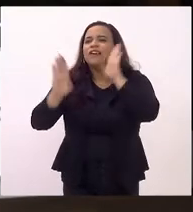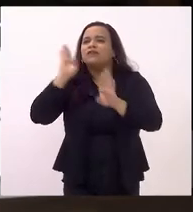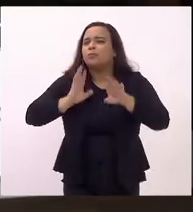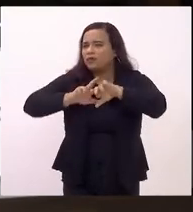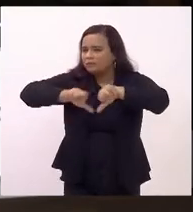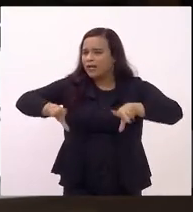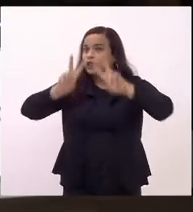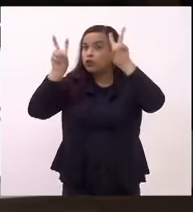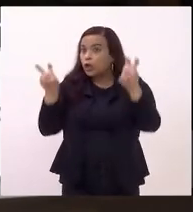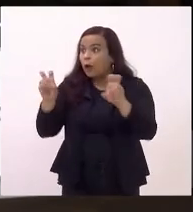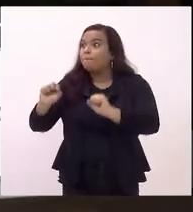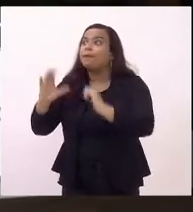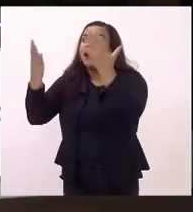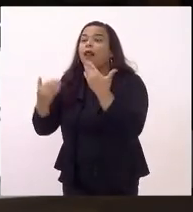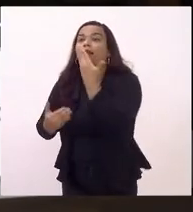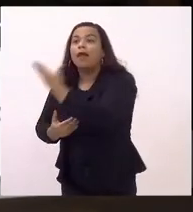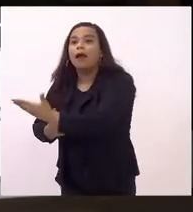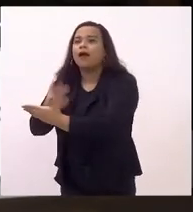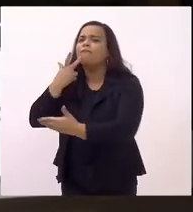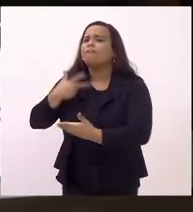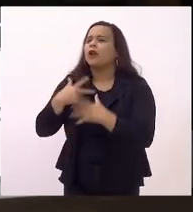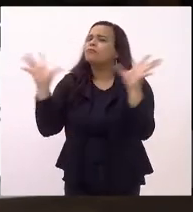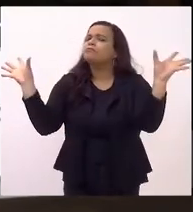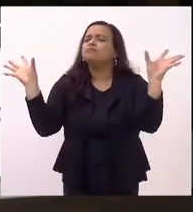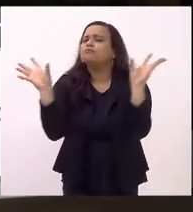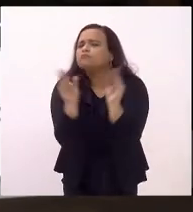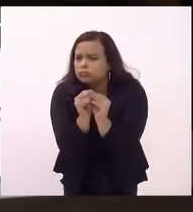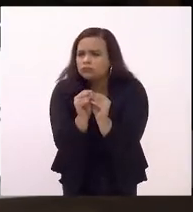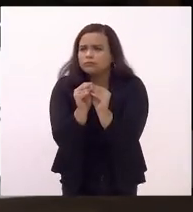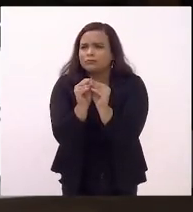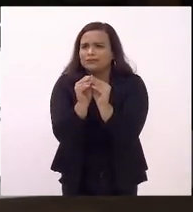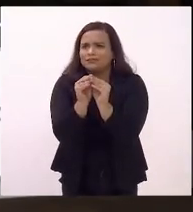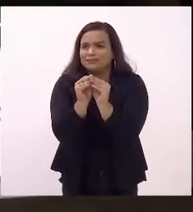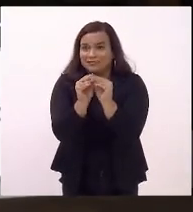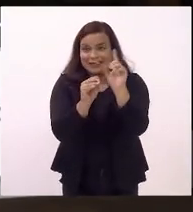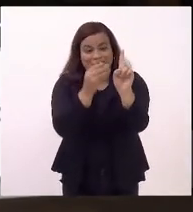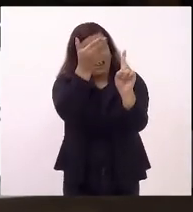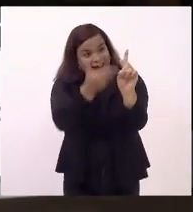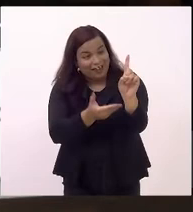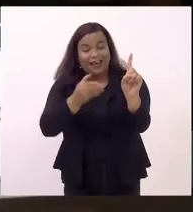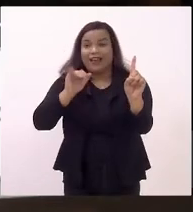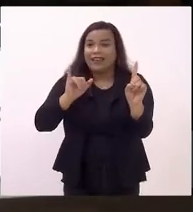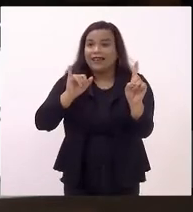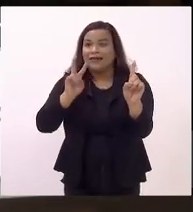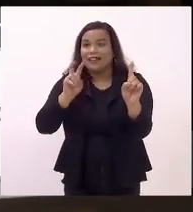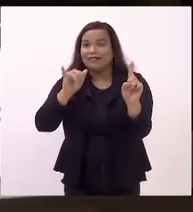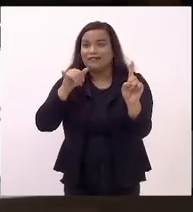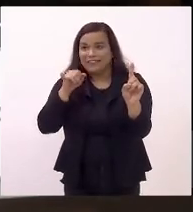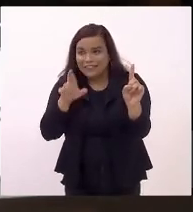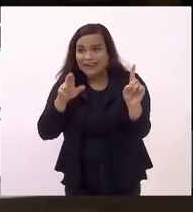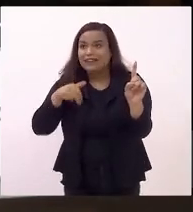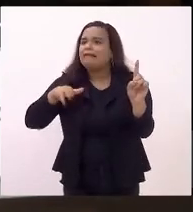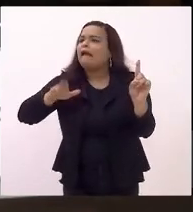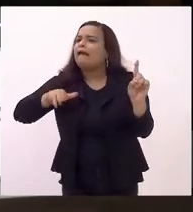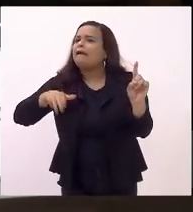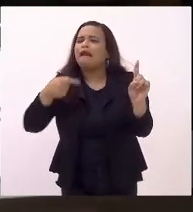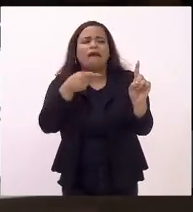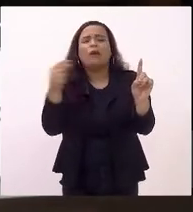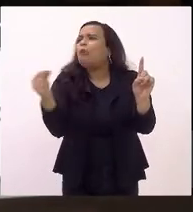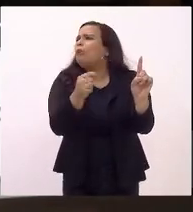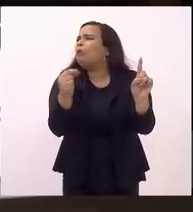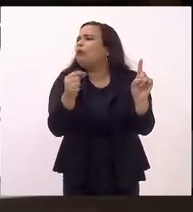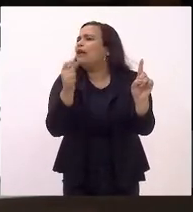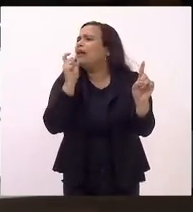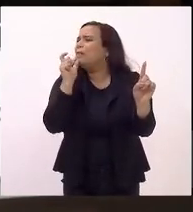evento, e ela falou, não, escreva em poucas palavras quem é o Ivani. Eu falei, bom, em